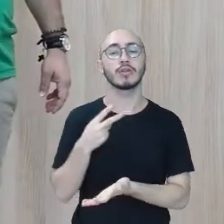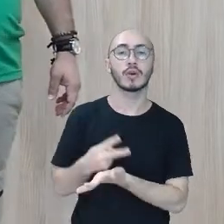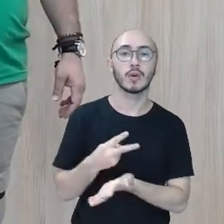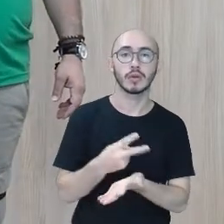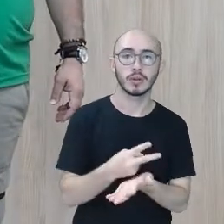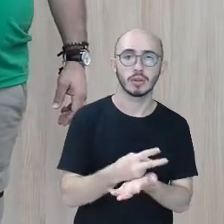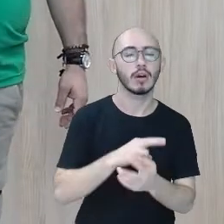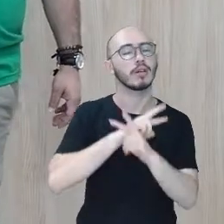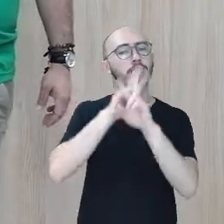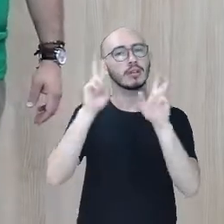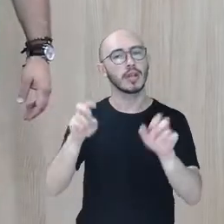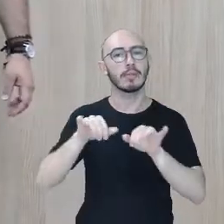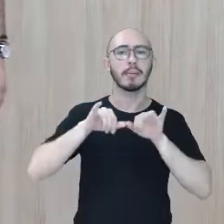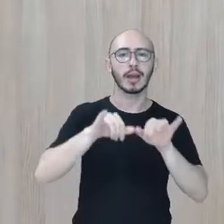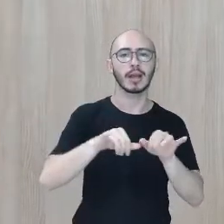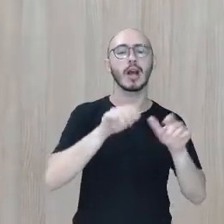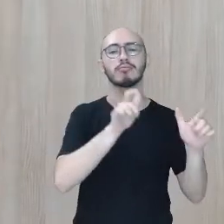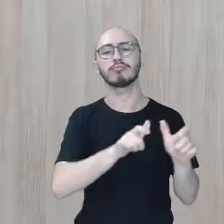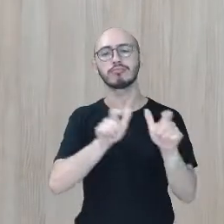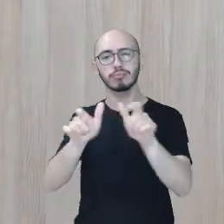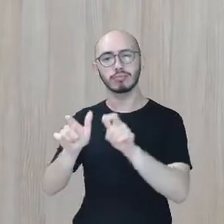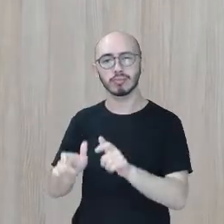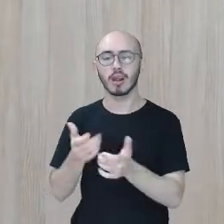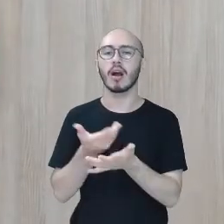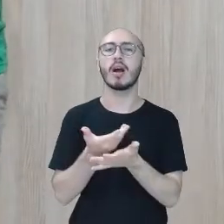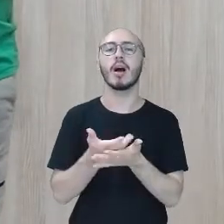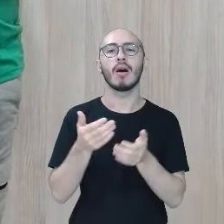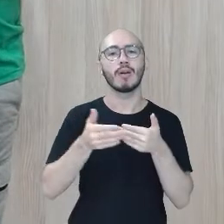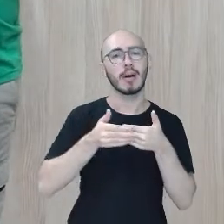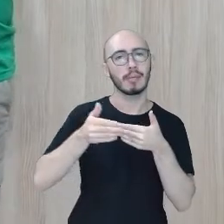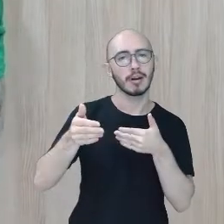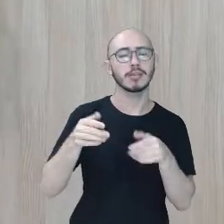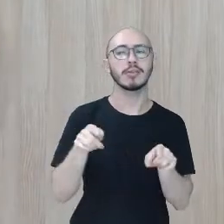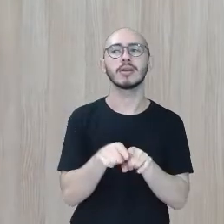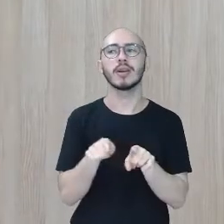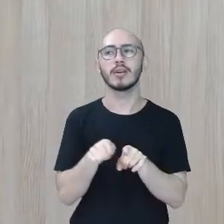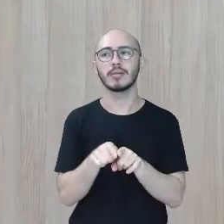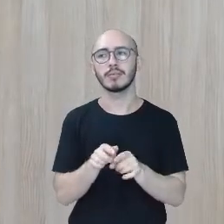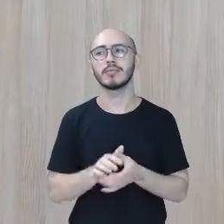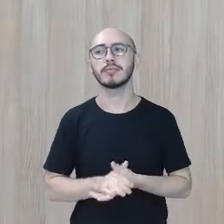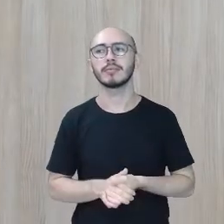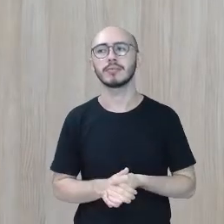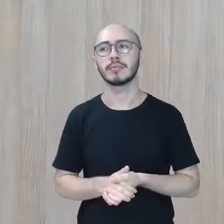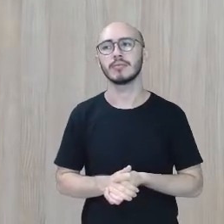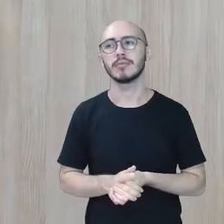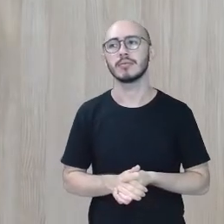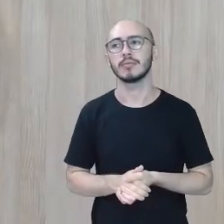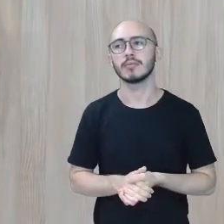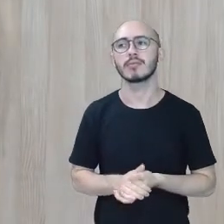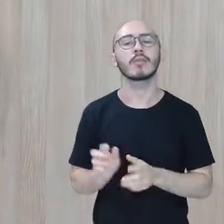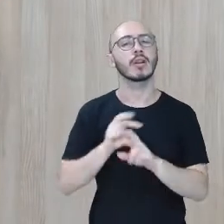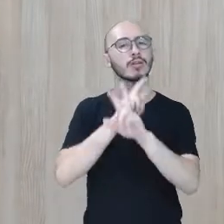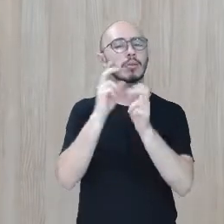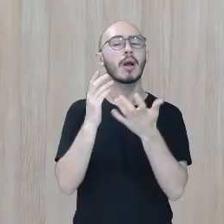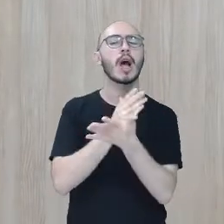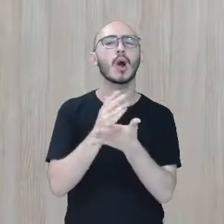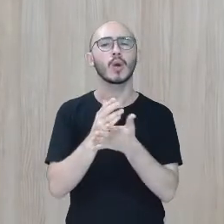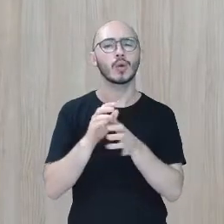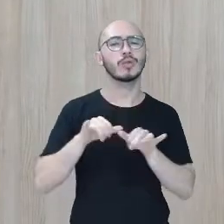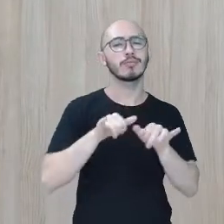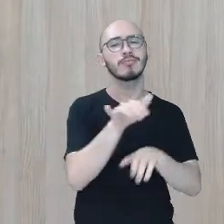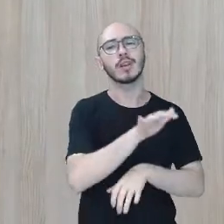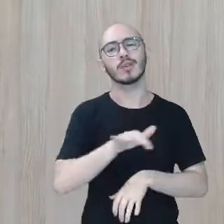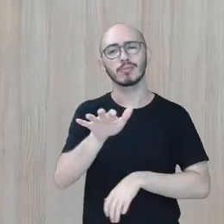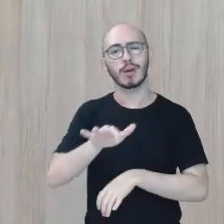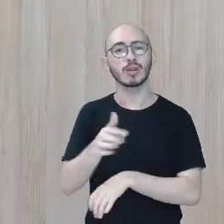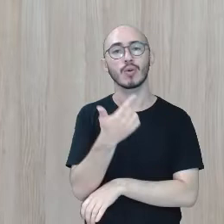continuar falando sobre esses espaços na próxima aula. Próxima aula a gente vai falar, né, sobre alguns outros espaços,